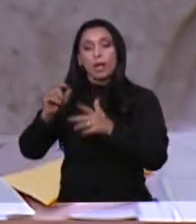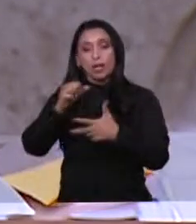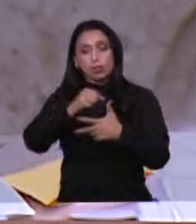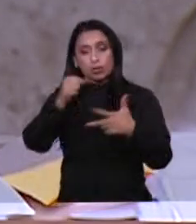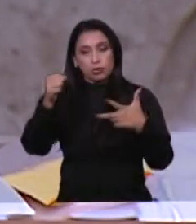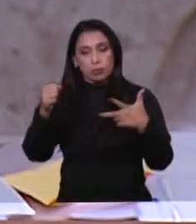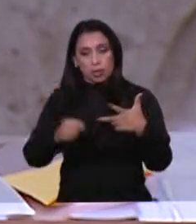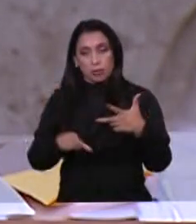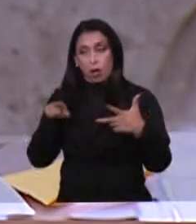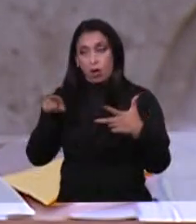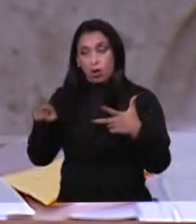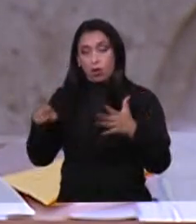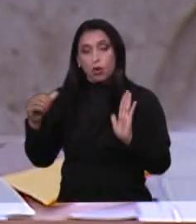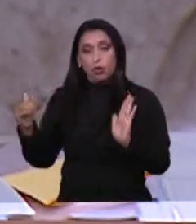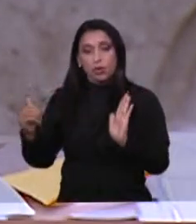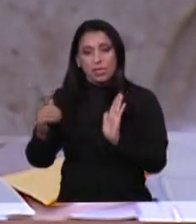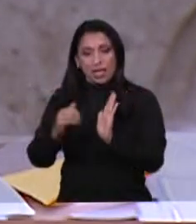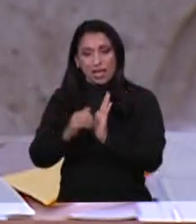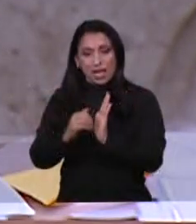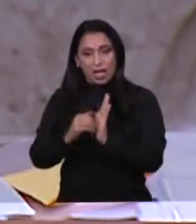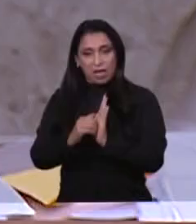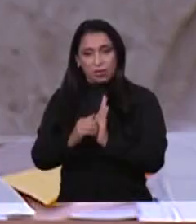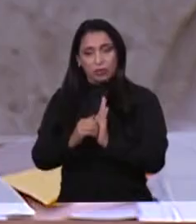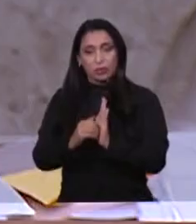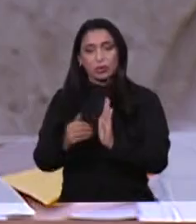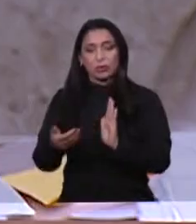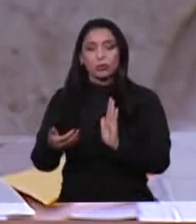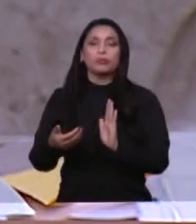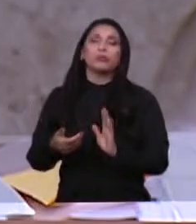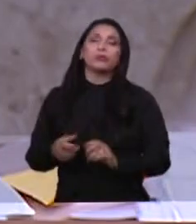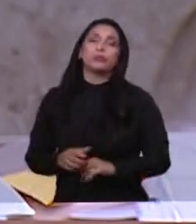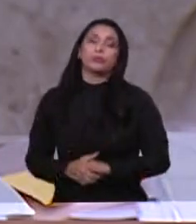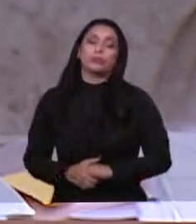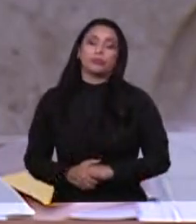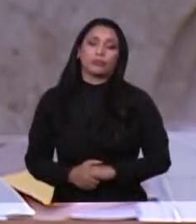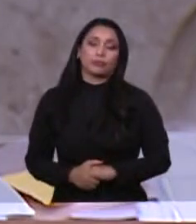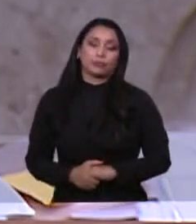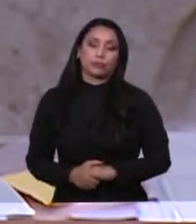no caso específico, foi do Congresso Nacional, o Senado,